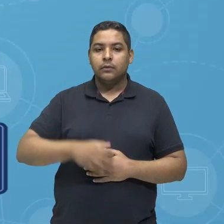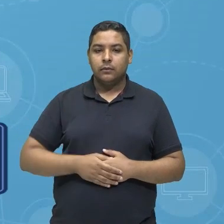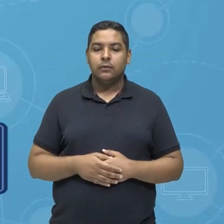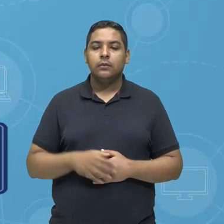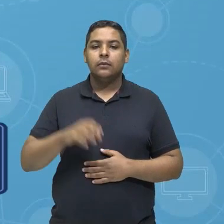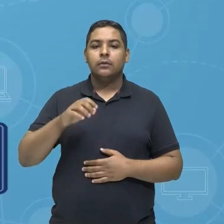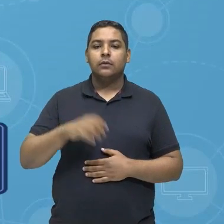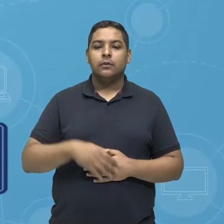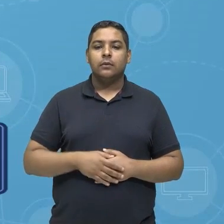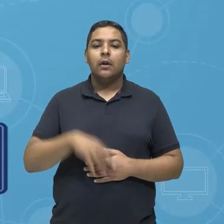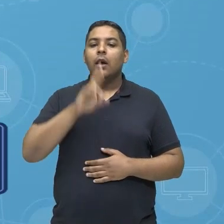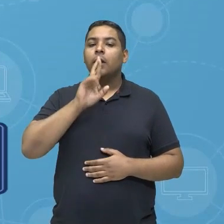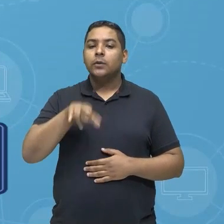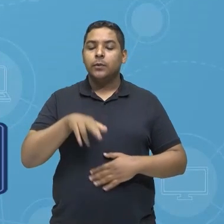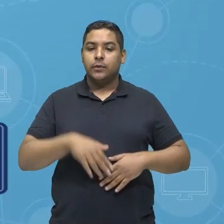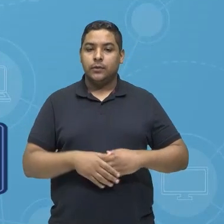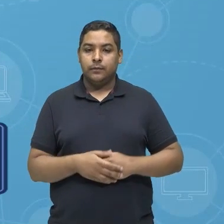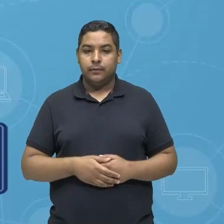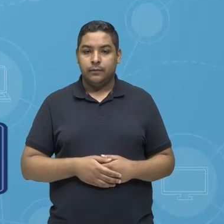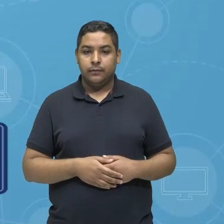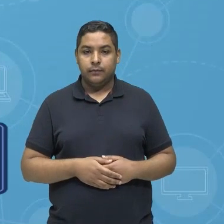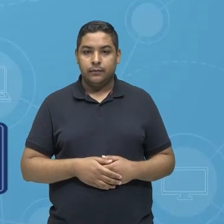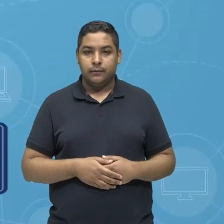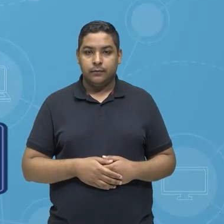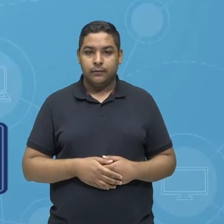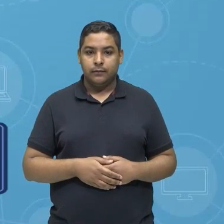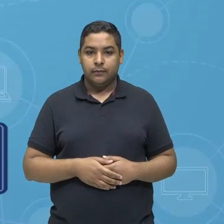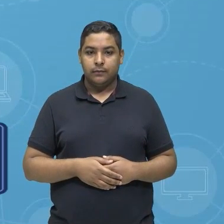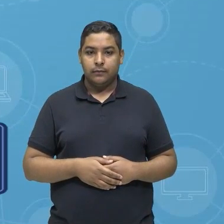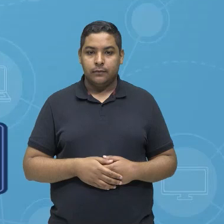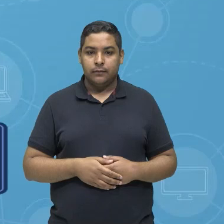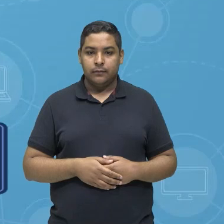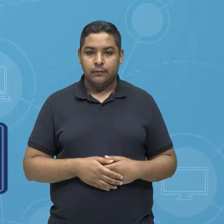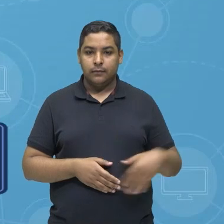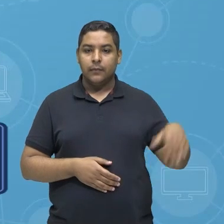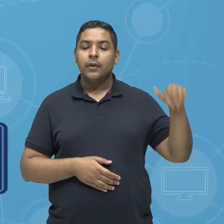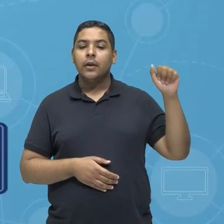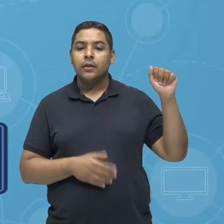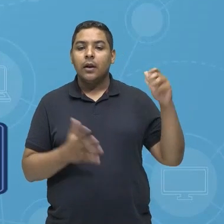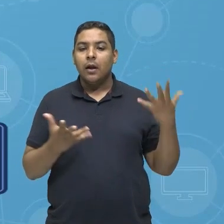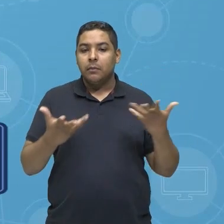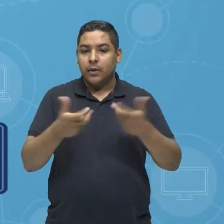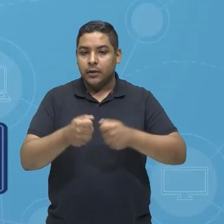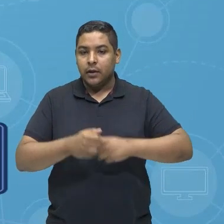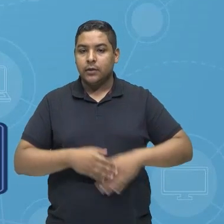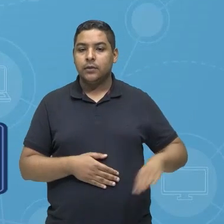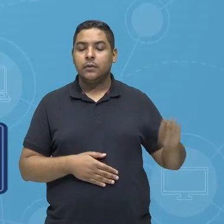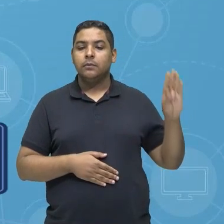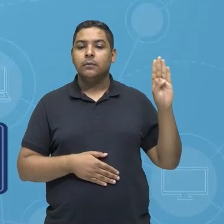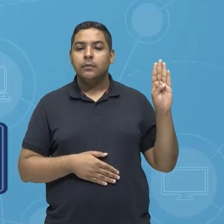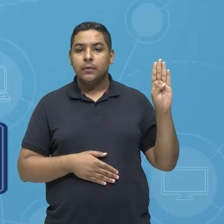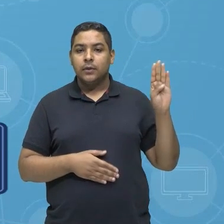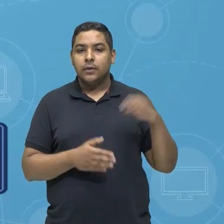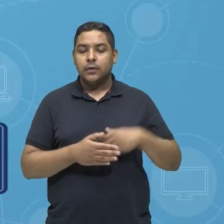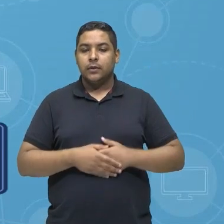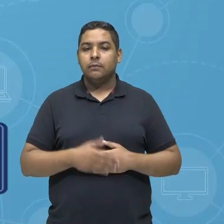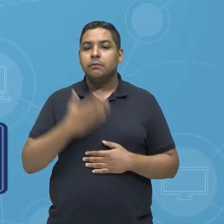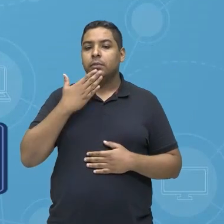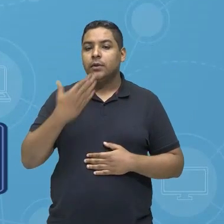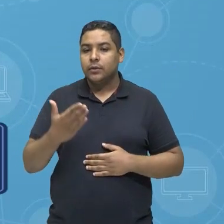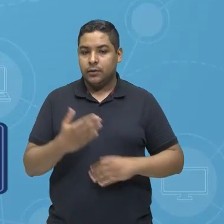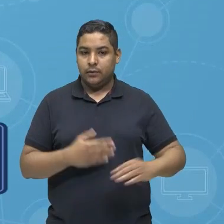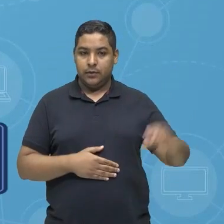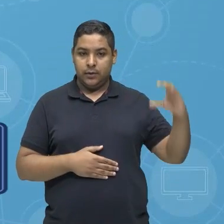a Késia colocou a seguinte resposta, olha só. Questão 1, né? A letra A ela colocou habilidade, letra B ela colocou pedido, letra